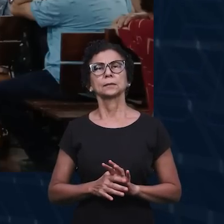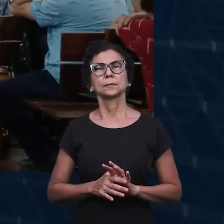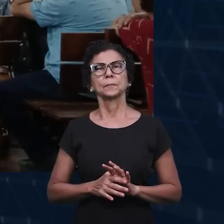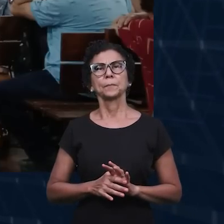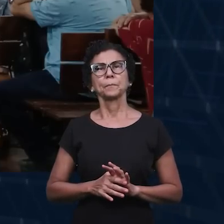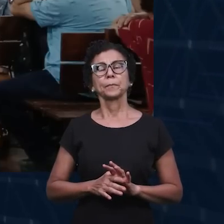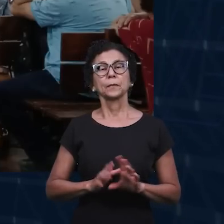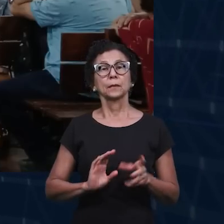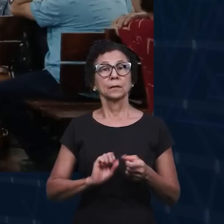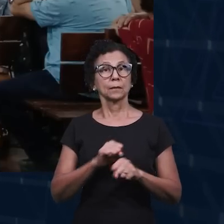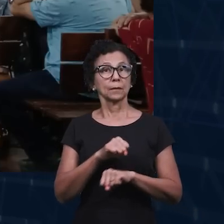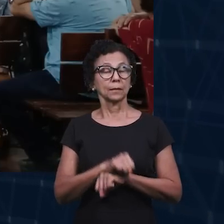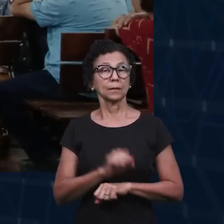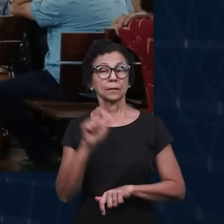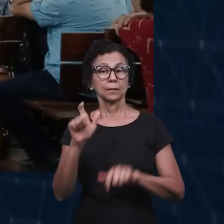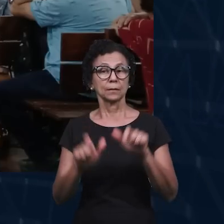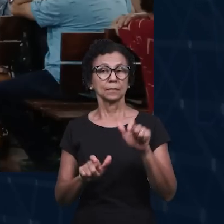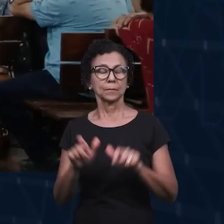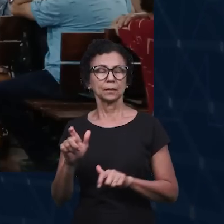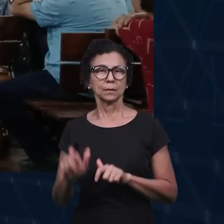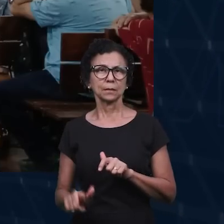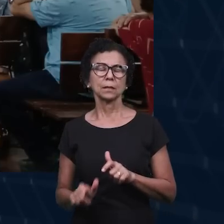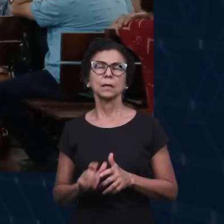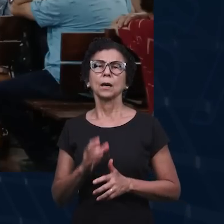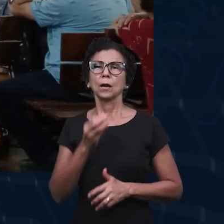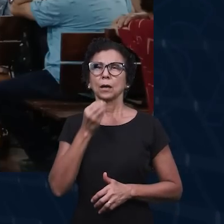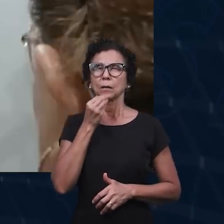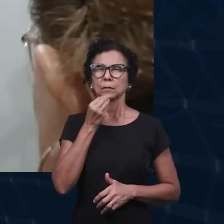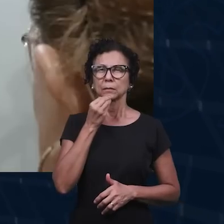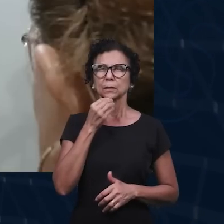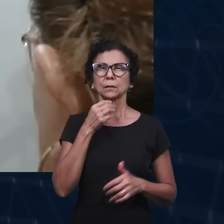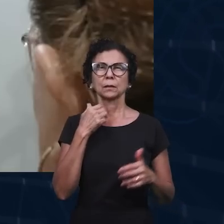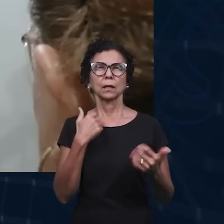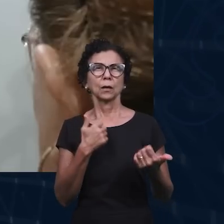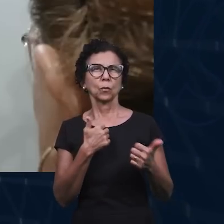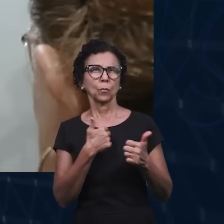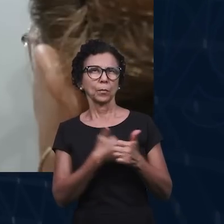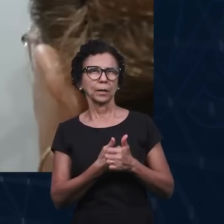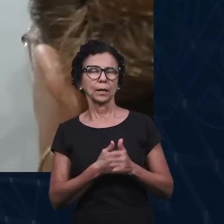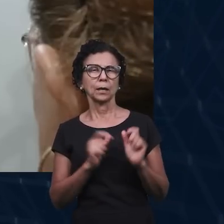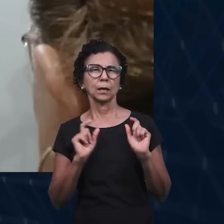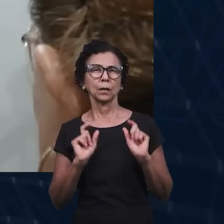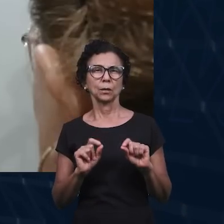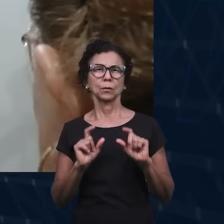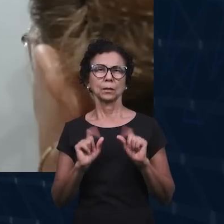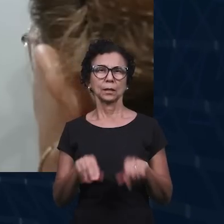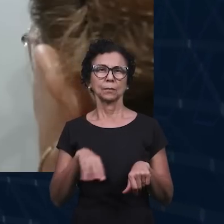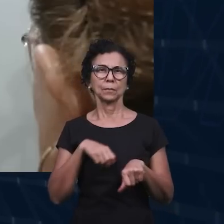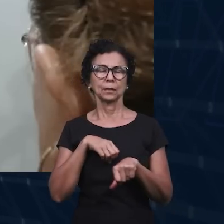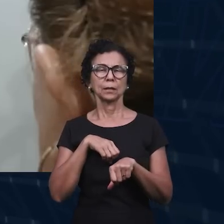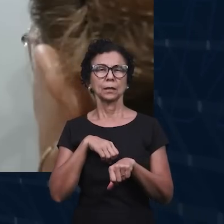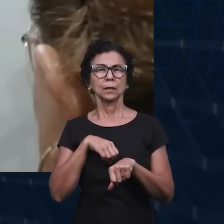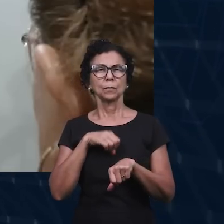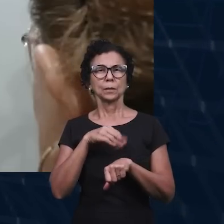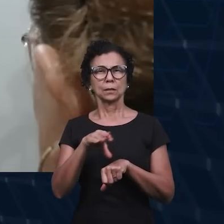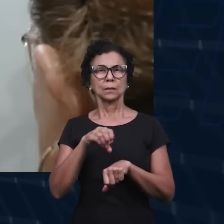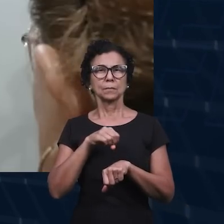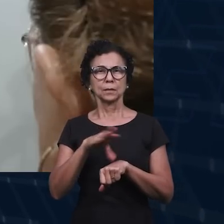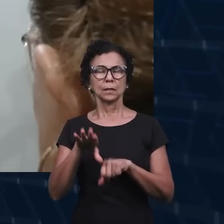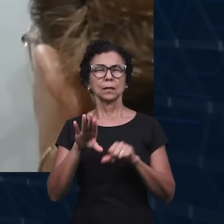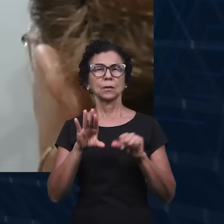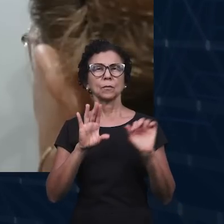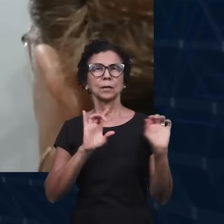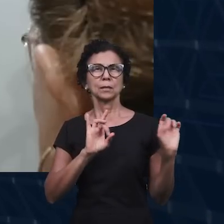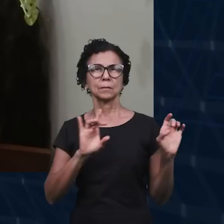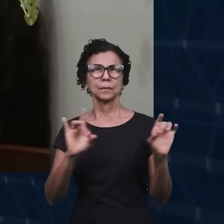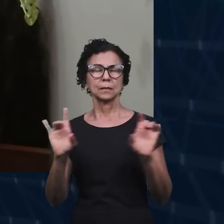Durante o seminário, os participantes tiveram a oportunidade de acompanhar uma transmissão especial e, além disso, receberam uma